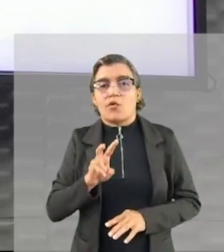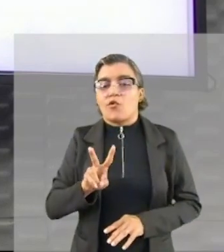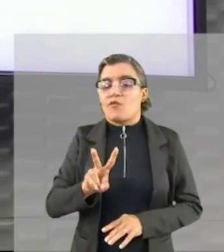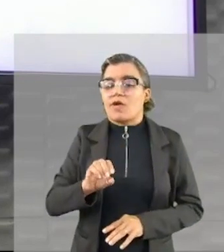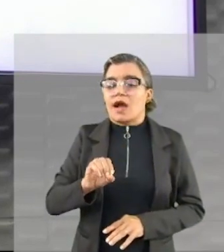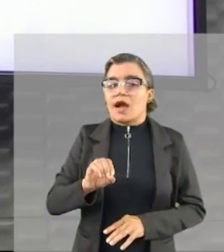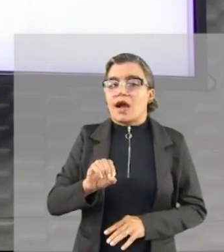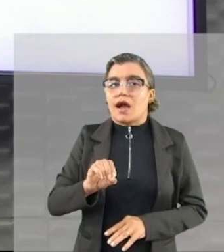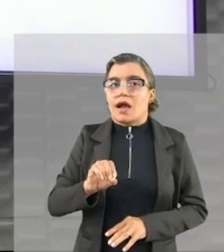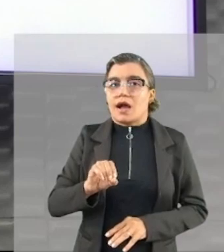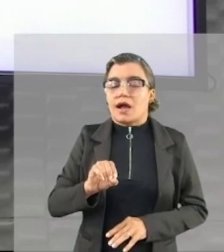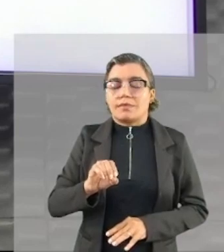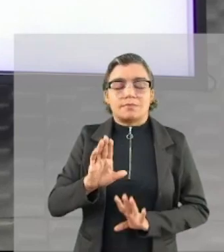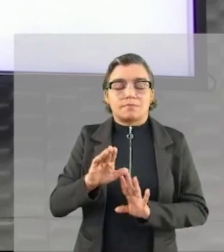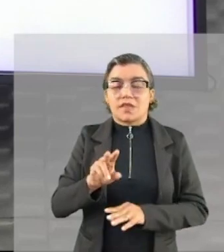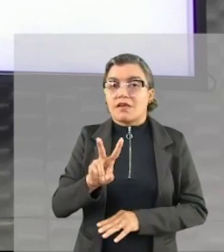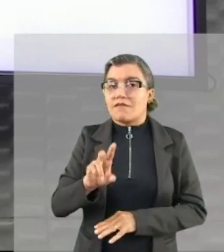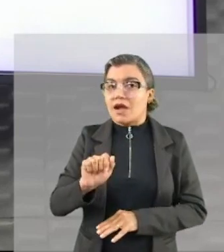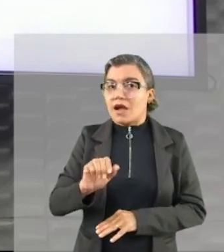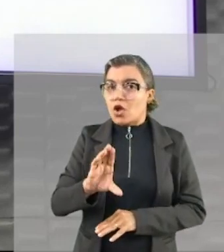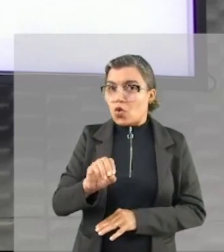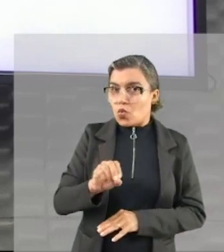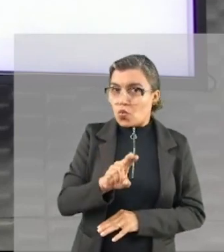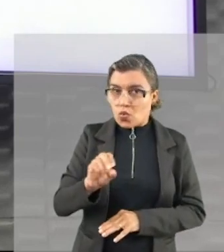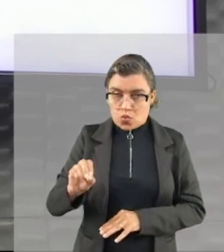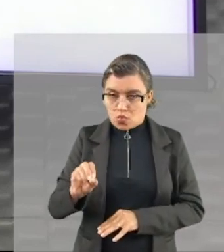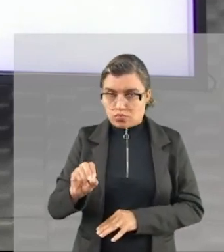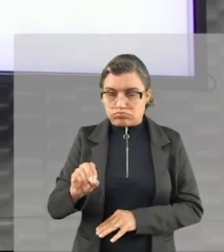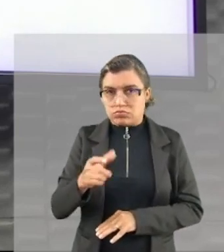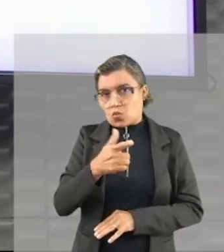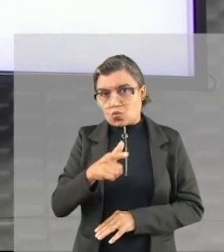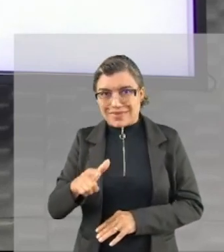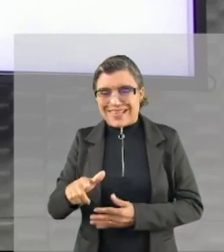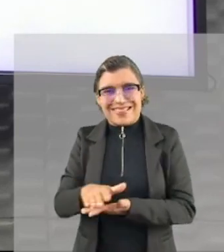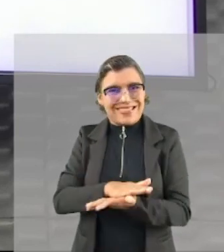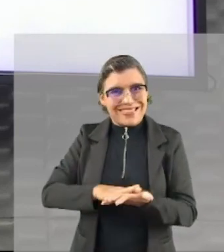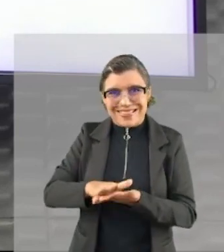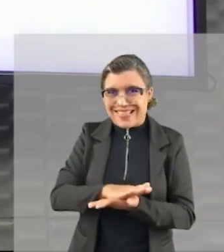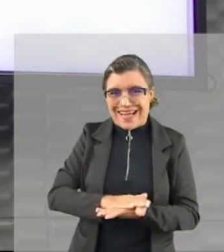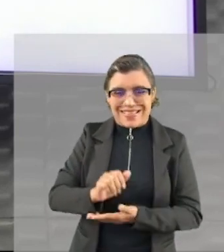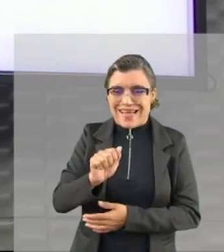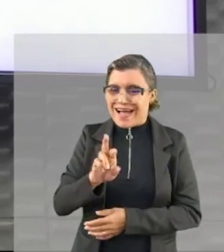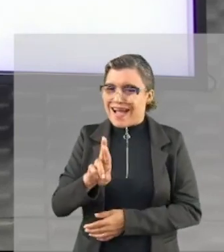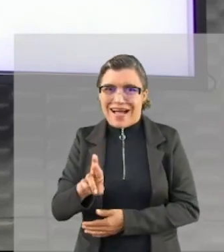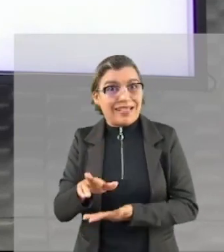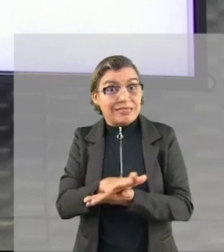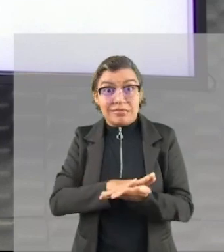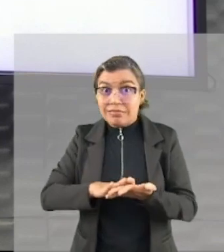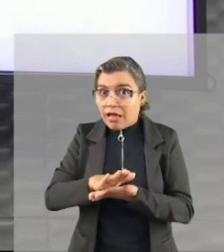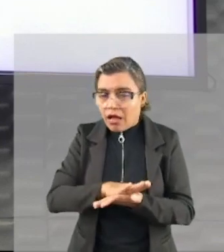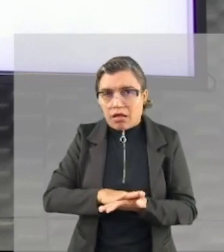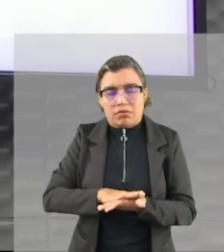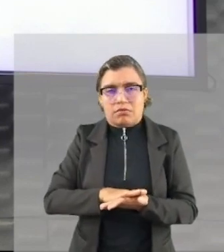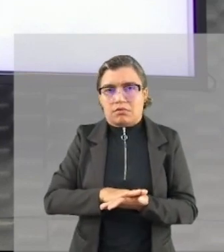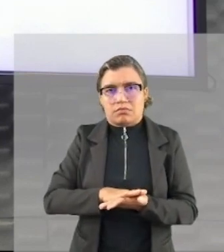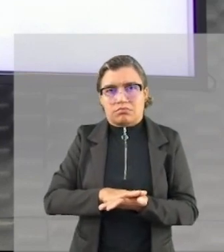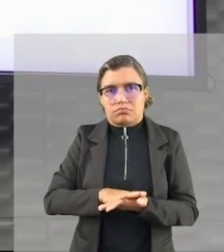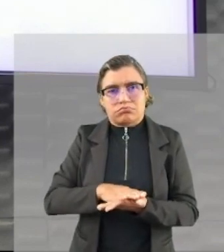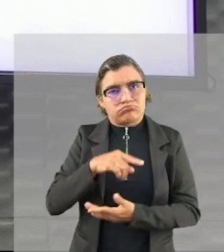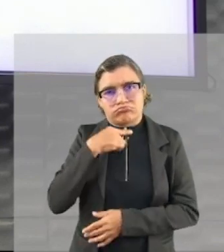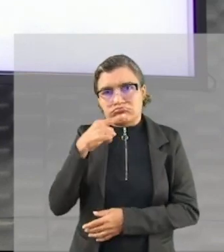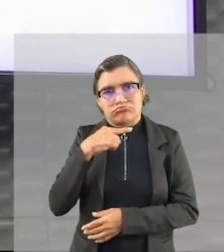É você não ter nada, nem ar. Se não tem absolutamente nada, não vai